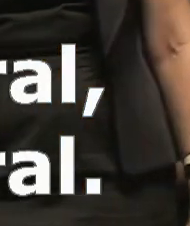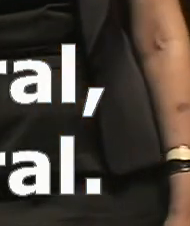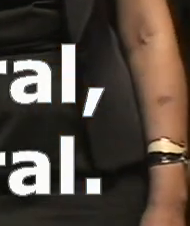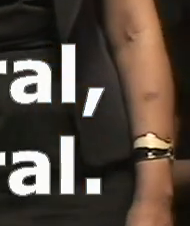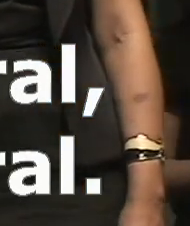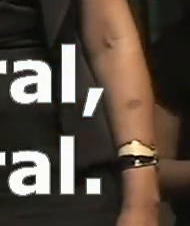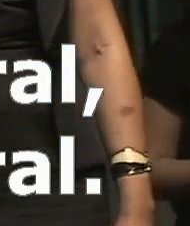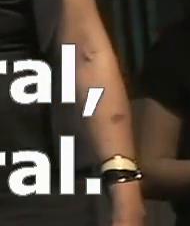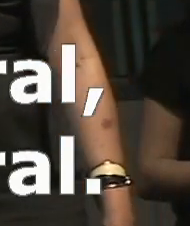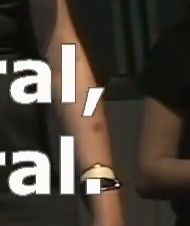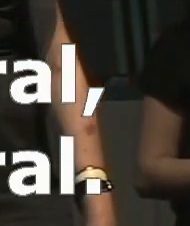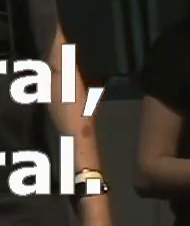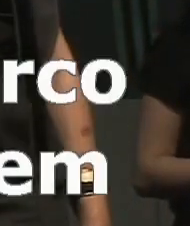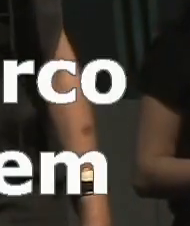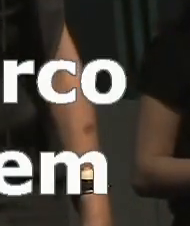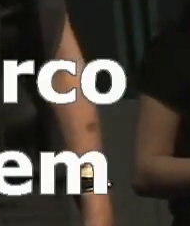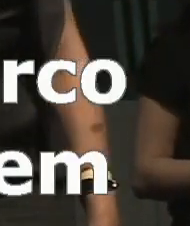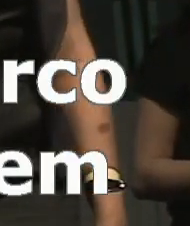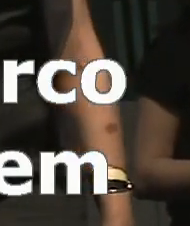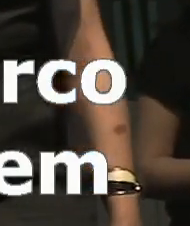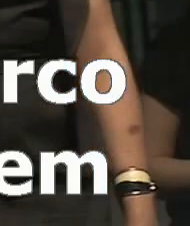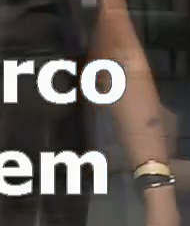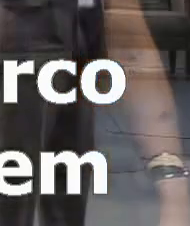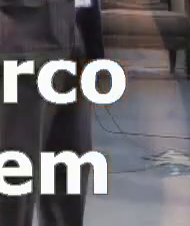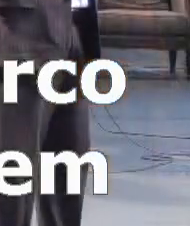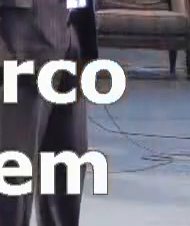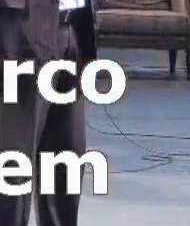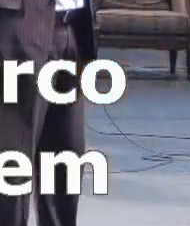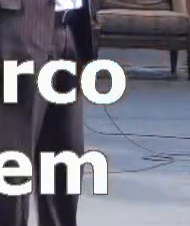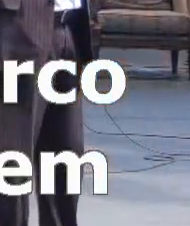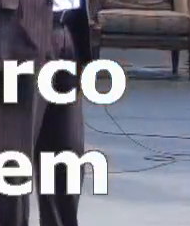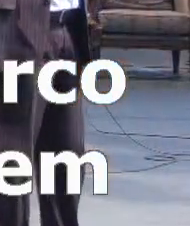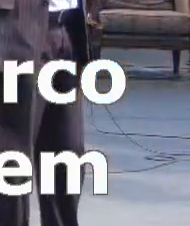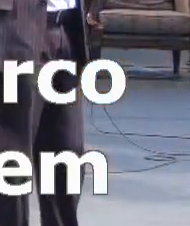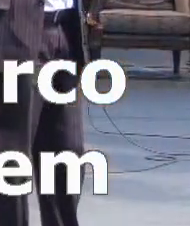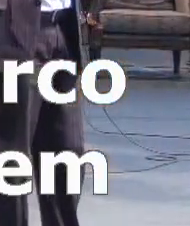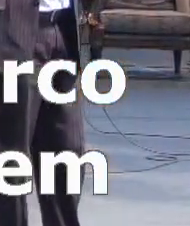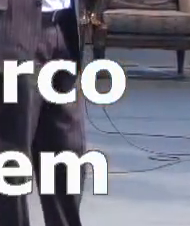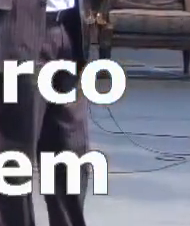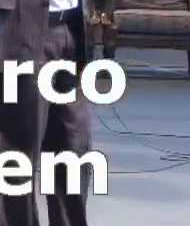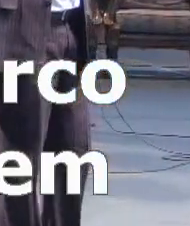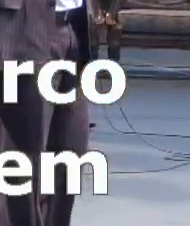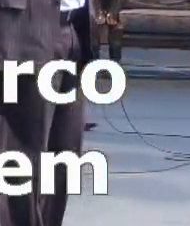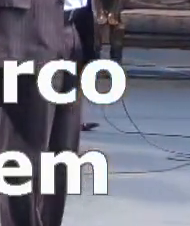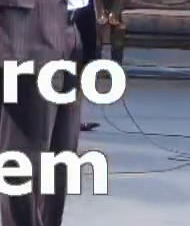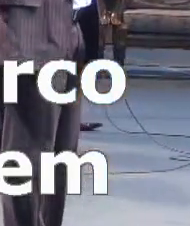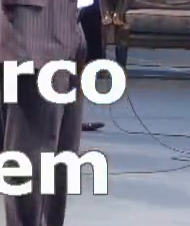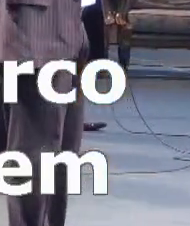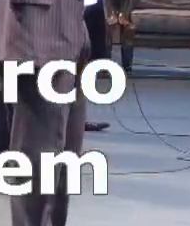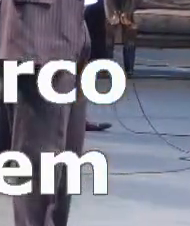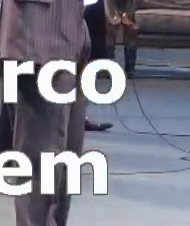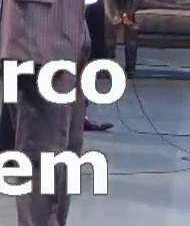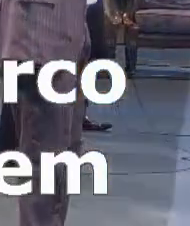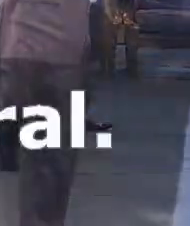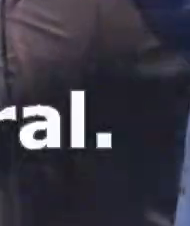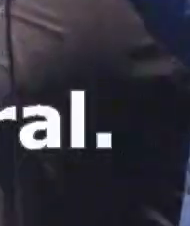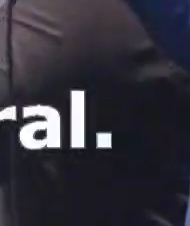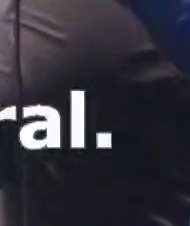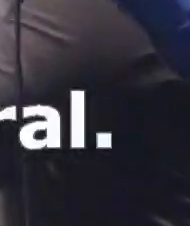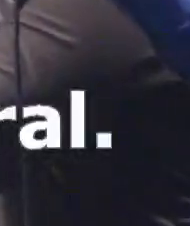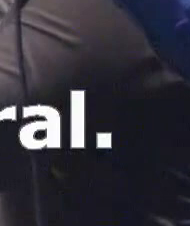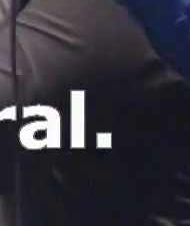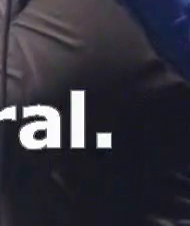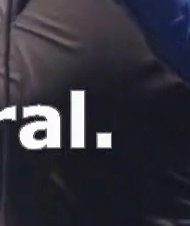passou o temporal. Com Cristo no barco tudo vai muito bem.